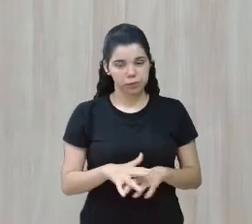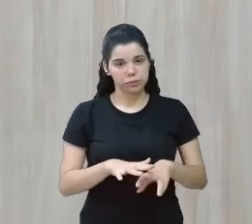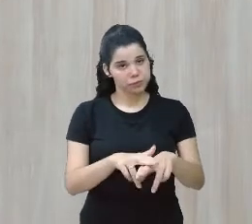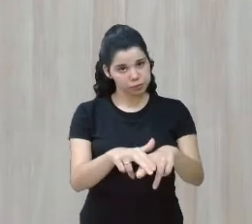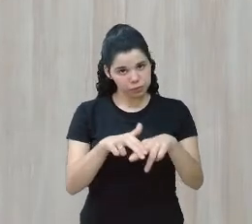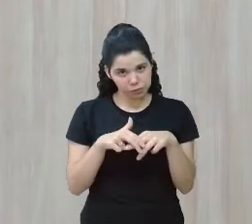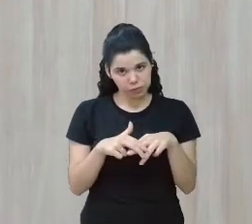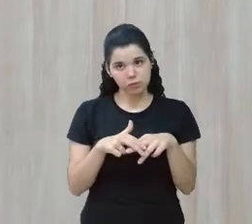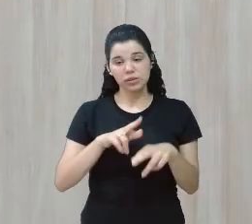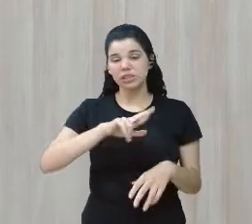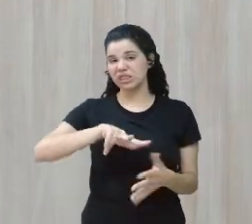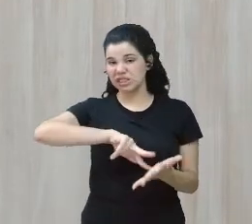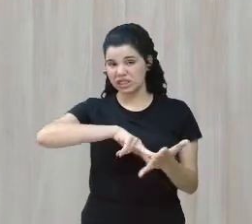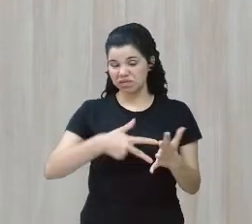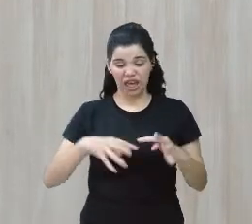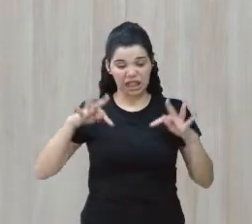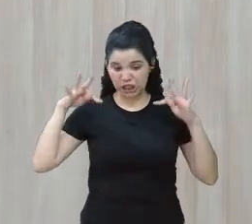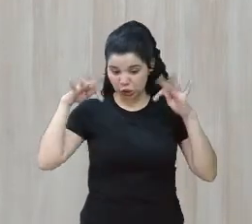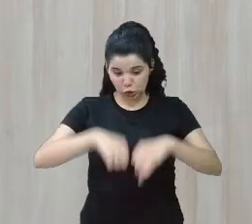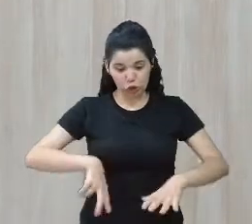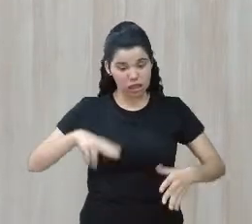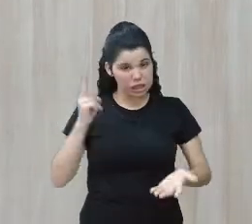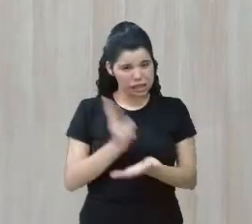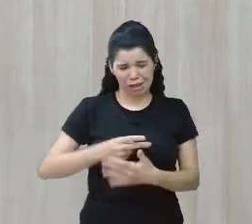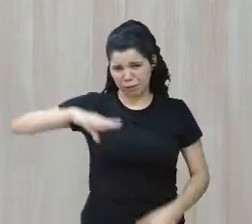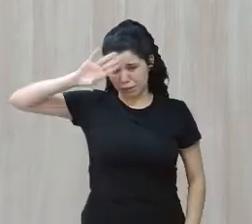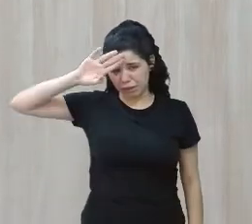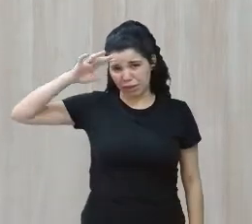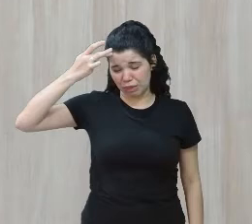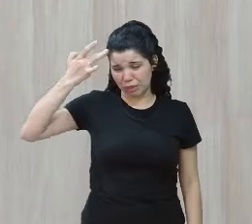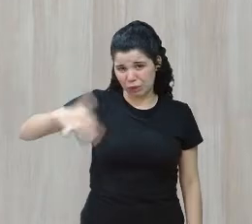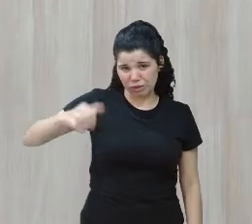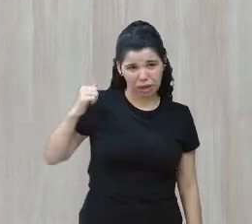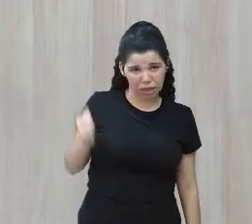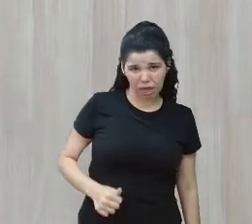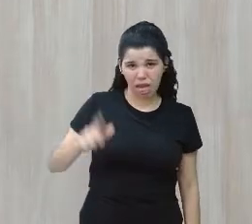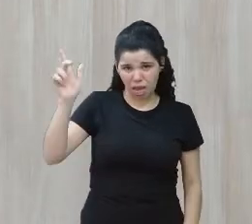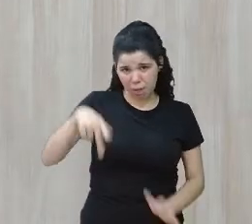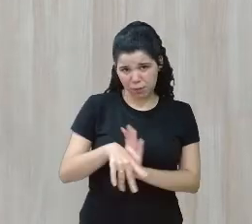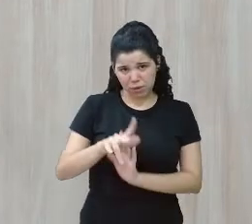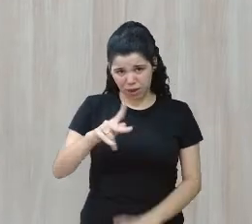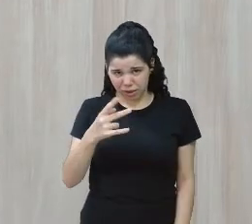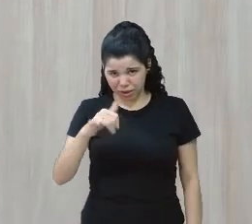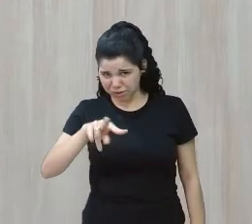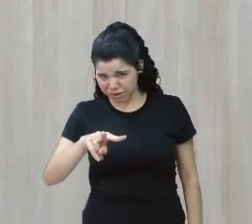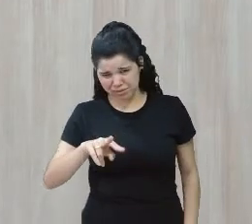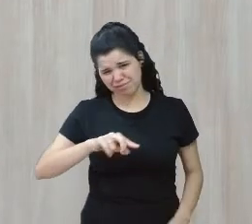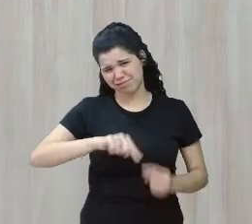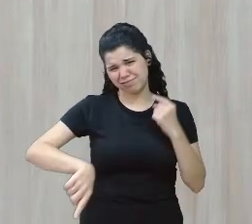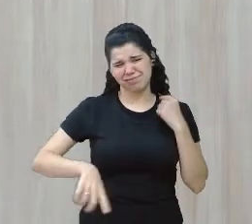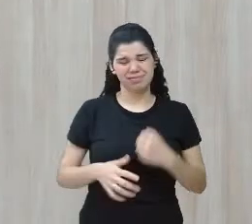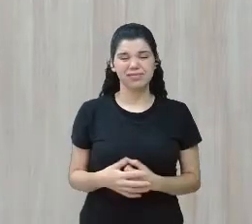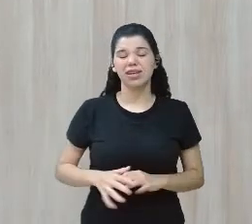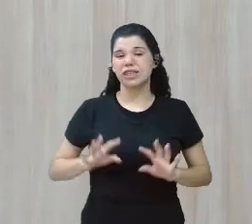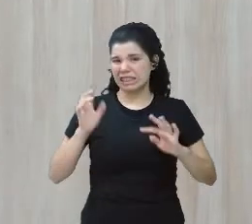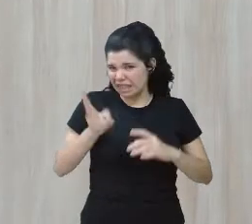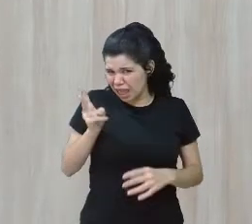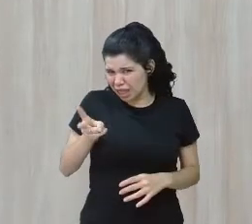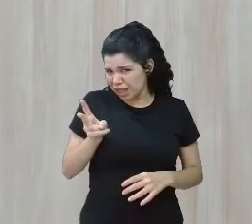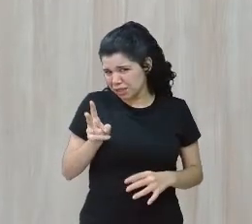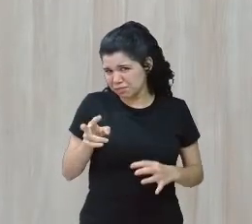aí, isso não quer dizer que todo sintoma de dor de cabeça, diarreia, é alguém que é portador do vírus, né, professora?